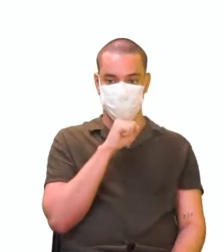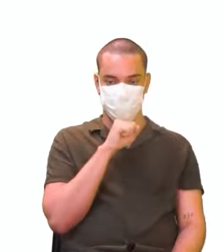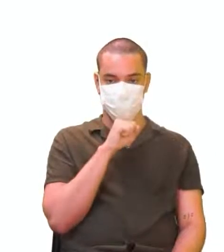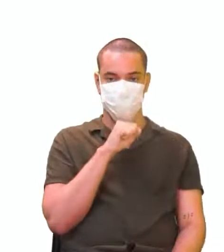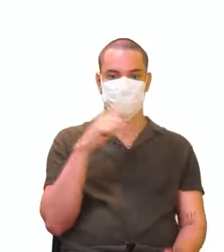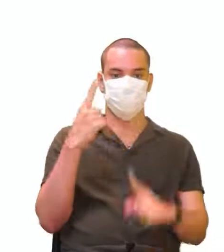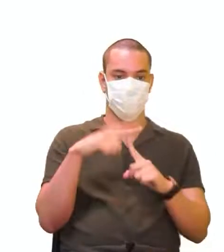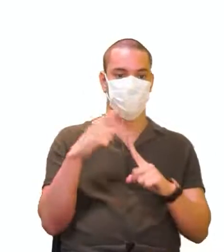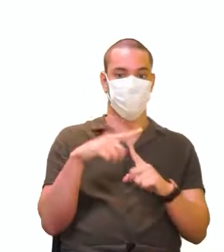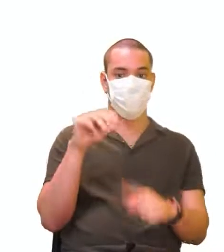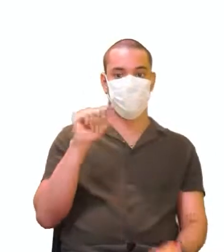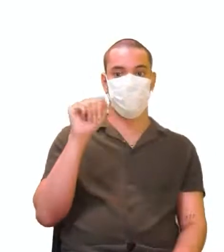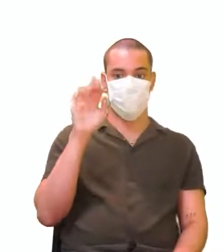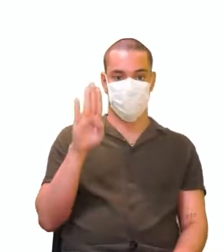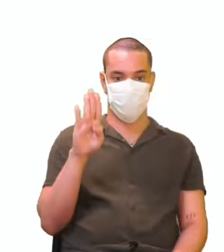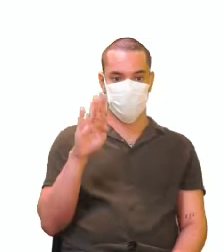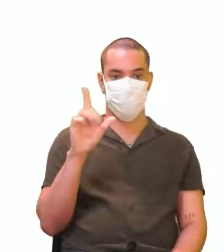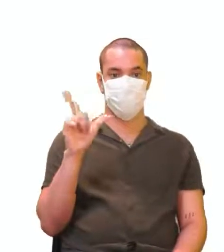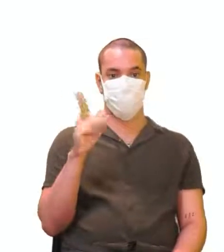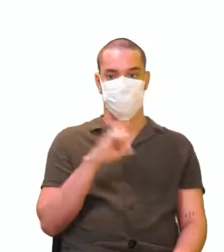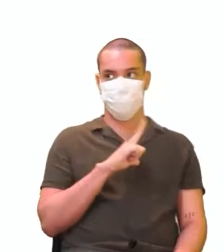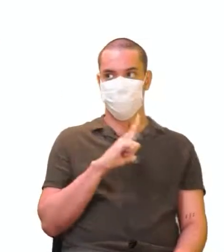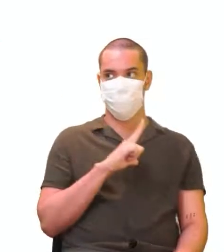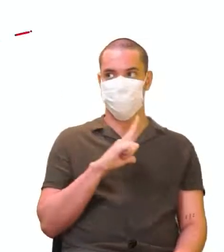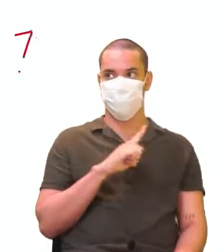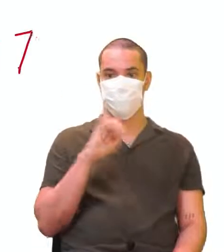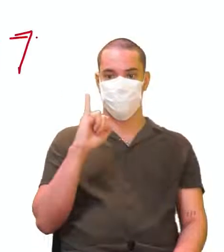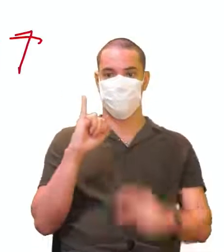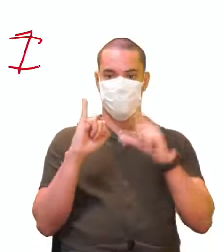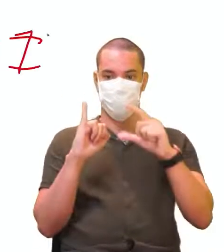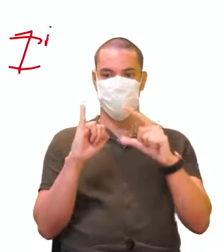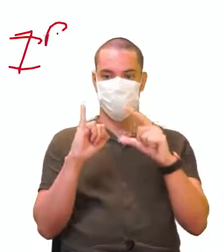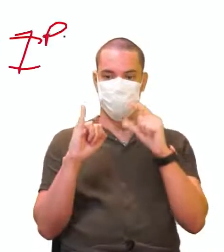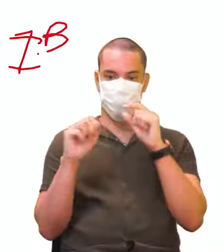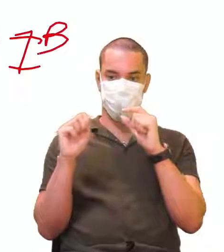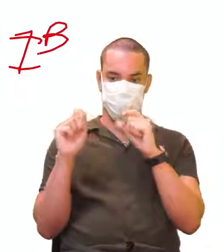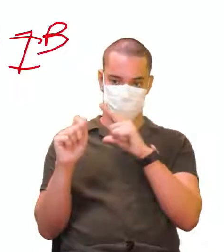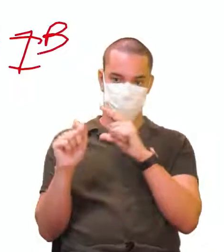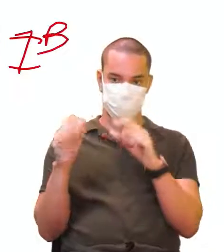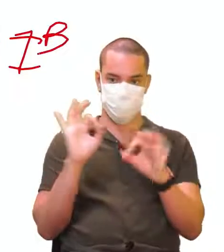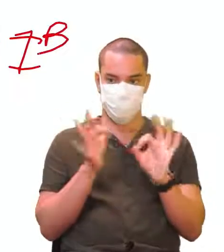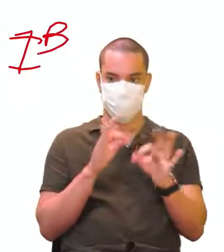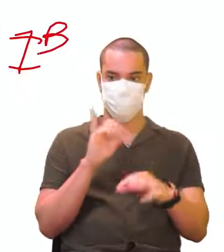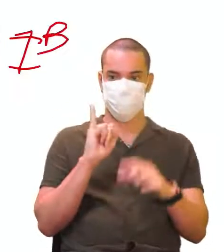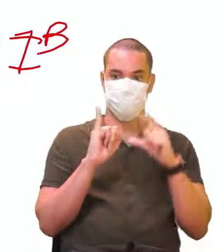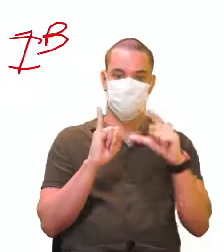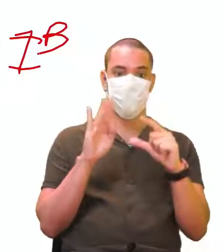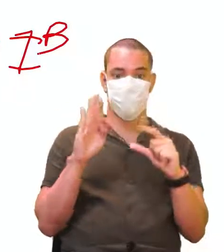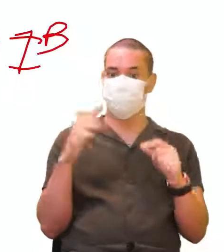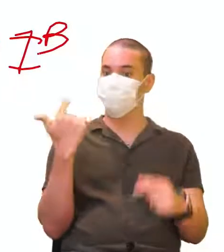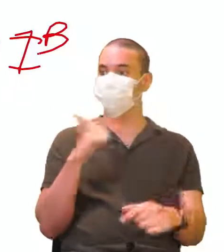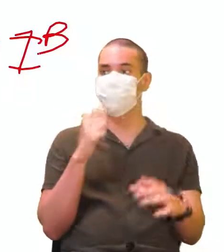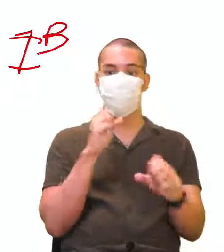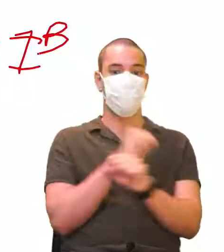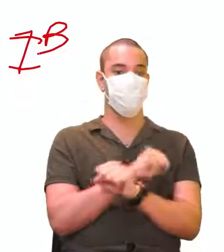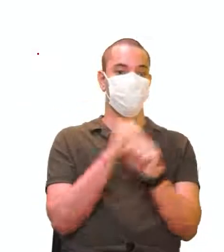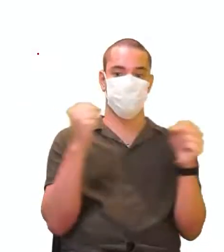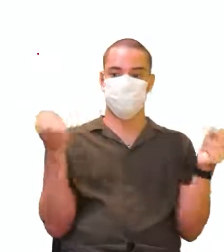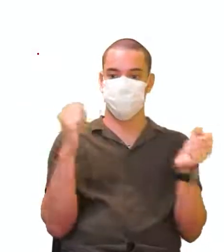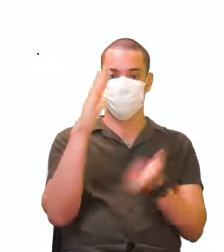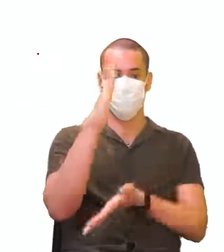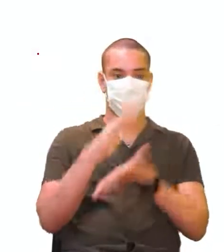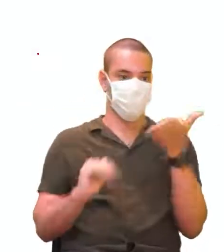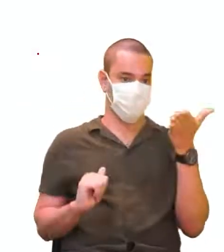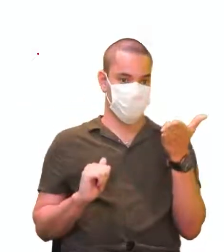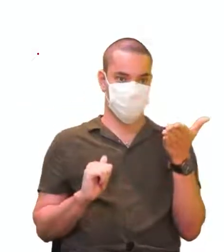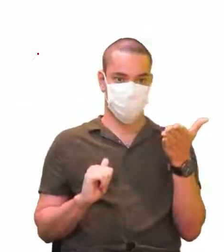a mãe é do tipo AB, ela tem isão, azão, isão, bezão. Então, não tem como esse indivíduo